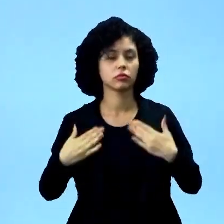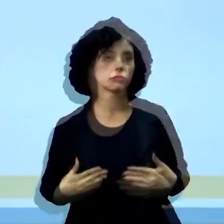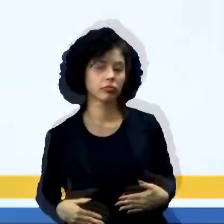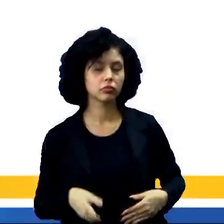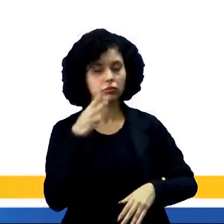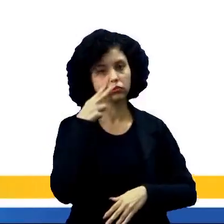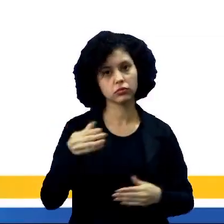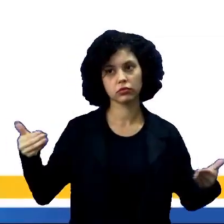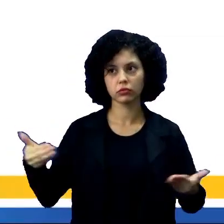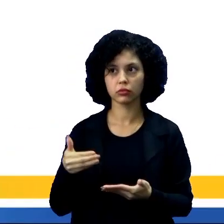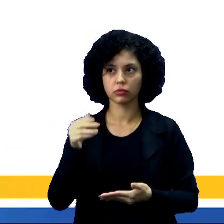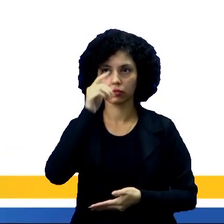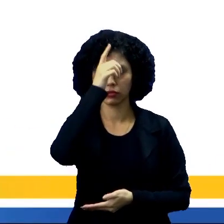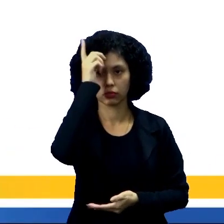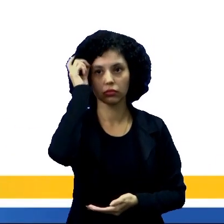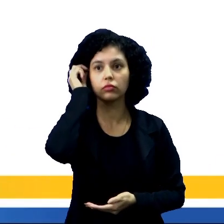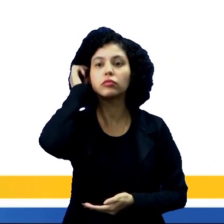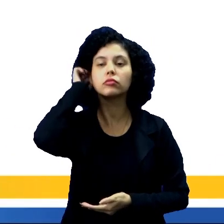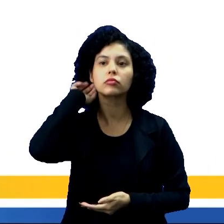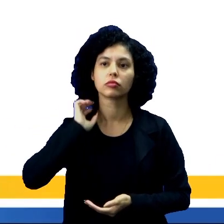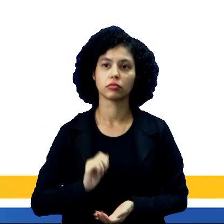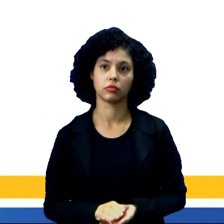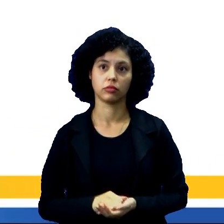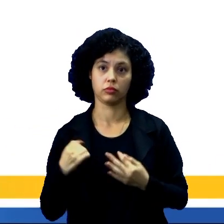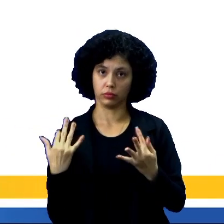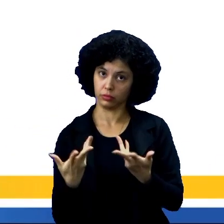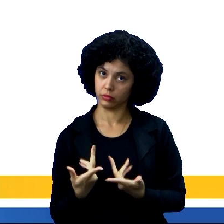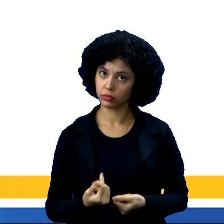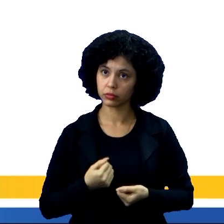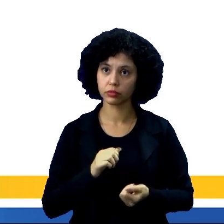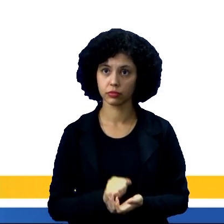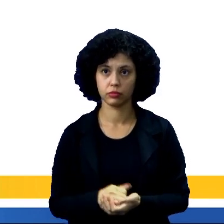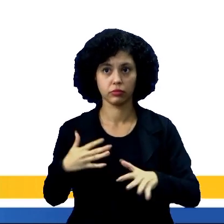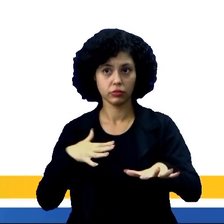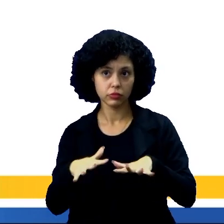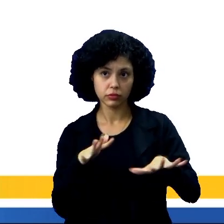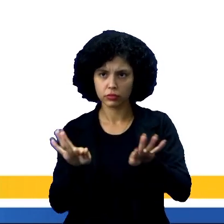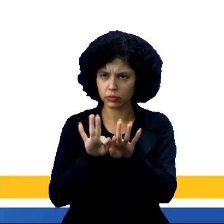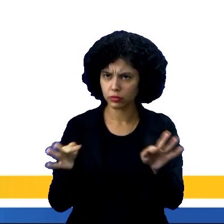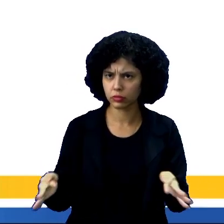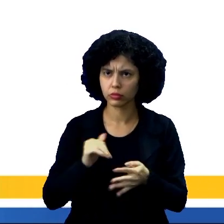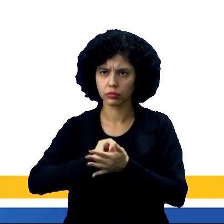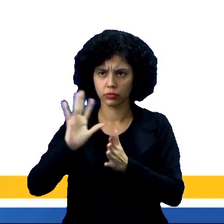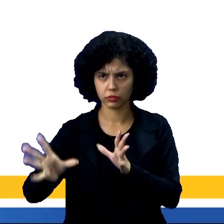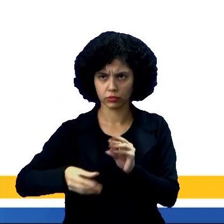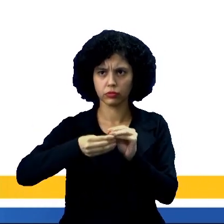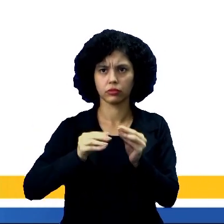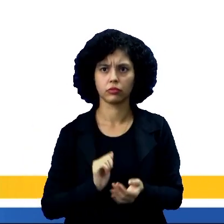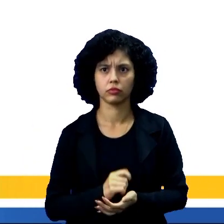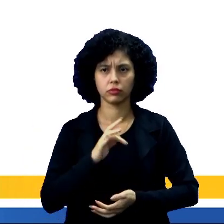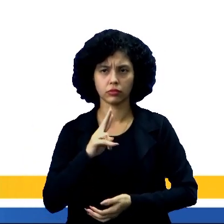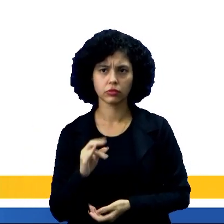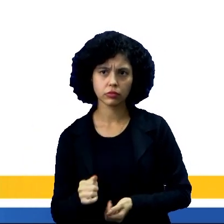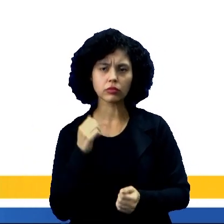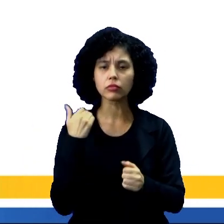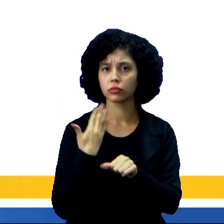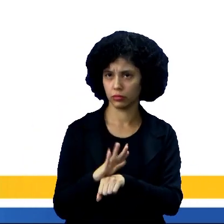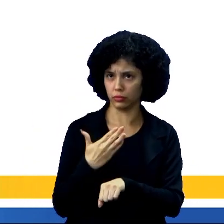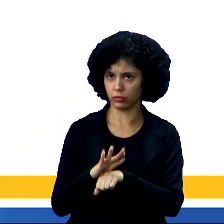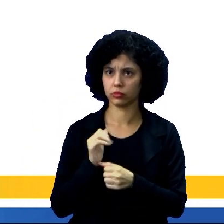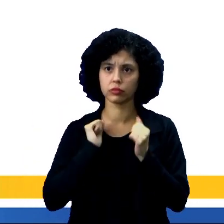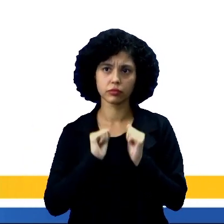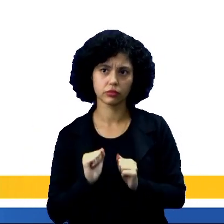que a gente vai distinguir agora. As habilidades motoras, movimento simples ou complexo que por intermédio de